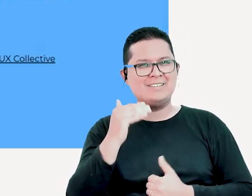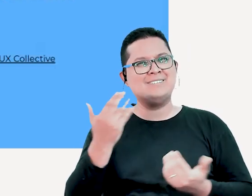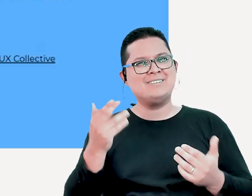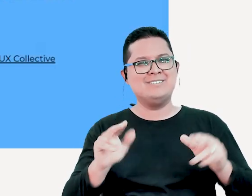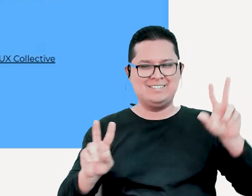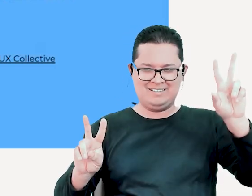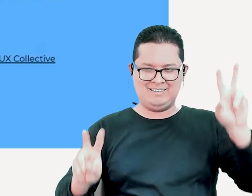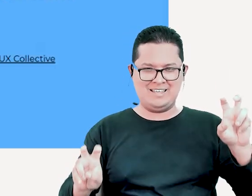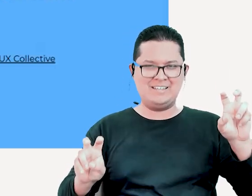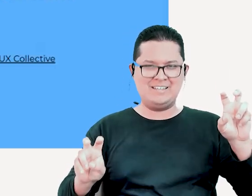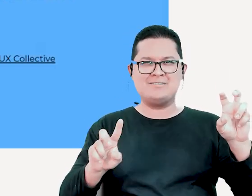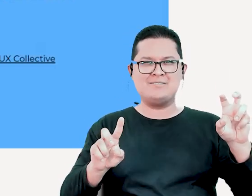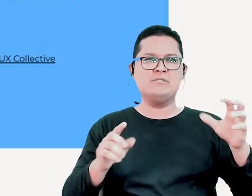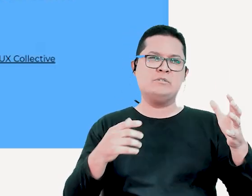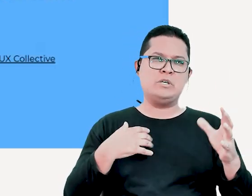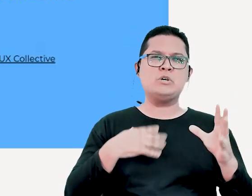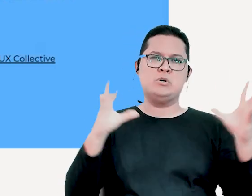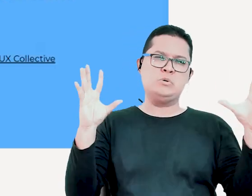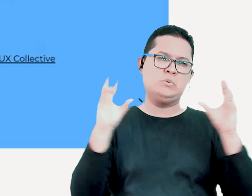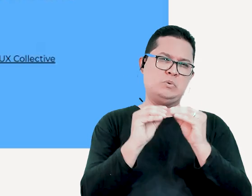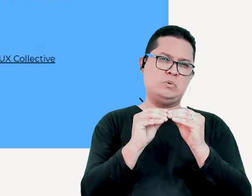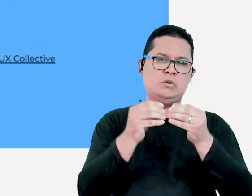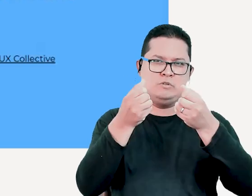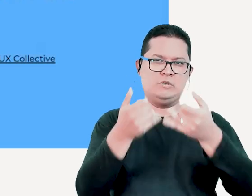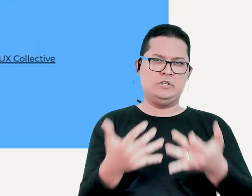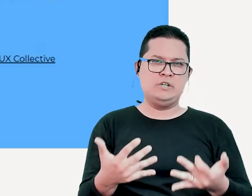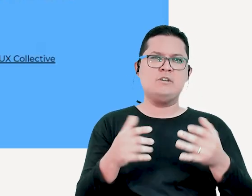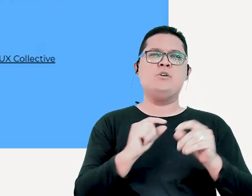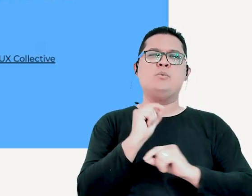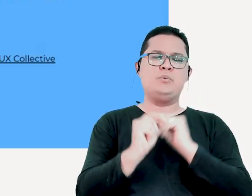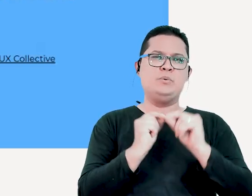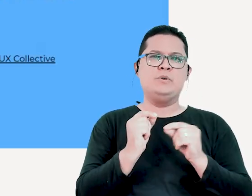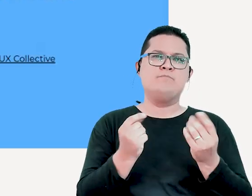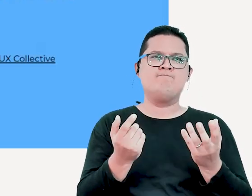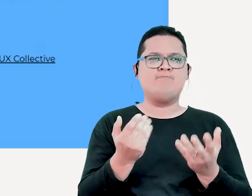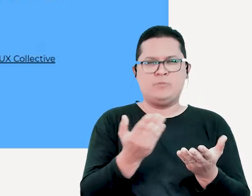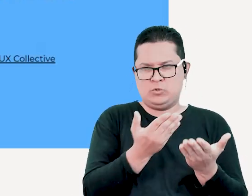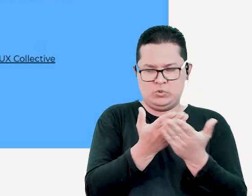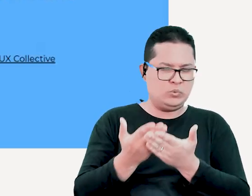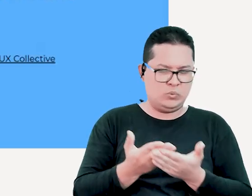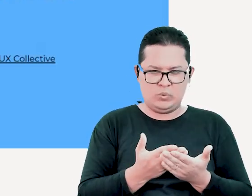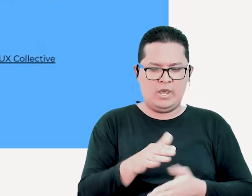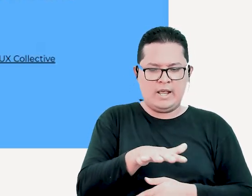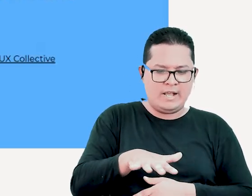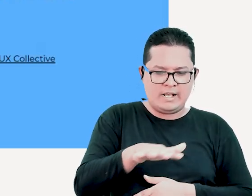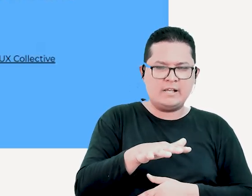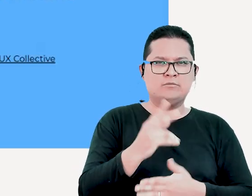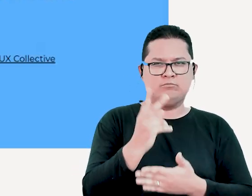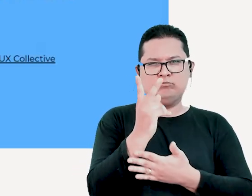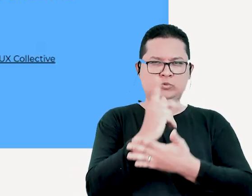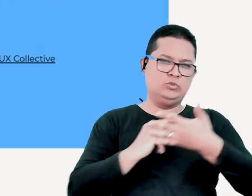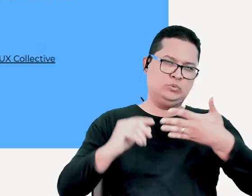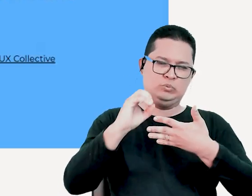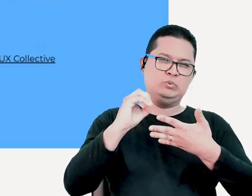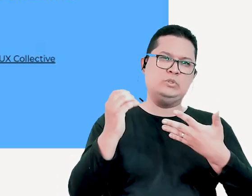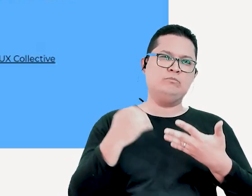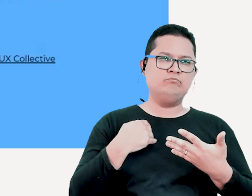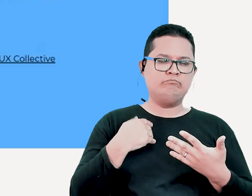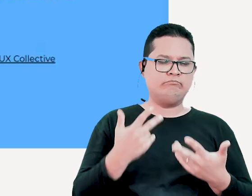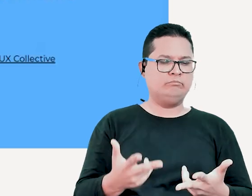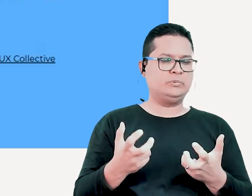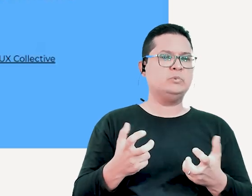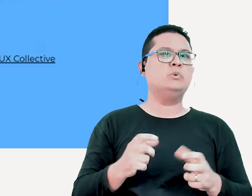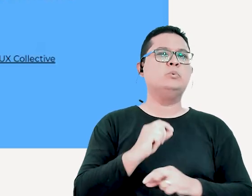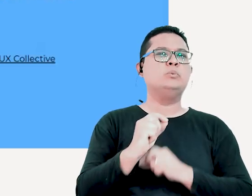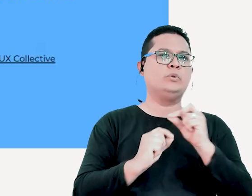né? Na minha visão, né, e eu acho que estudando um pouco sobre essa parte de Design Ops, o Design Ops, na verdade, ele tem